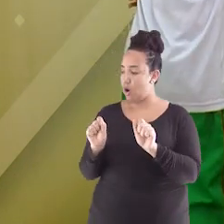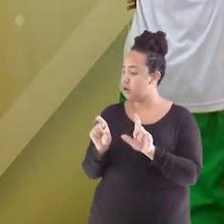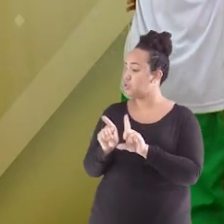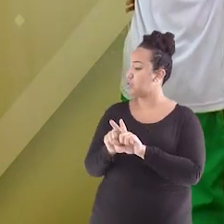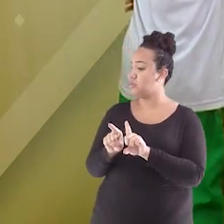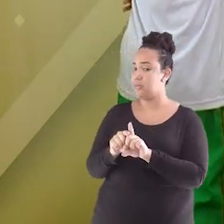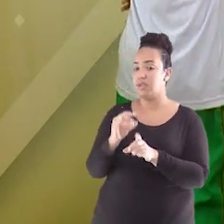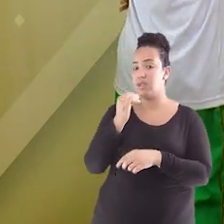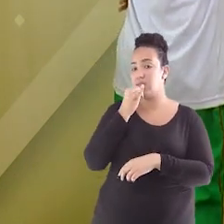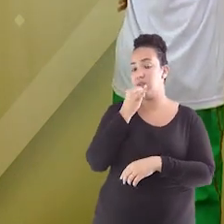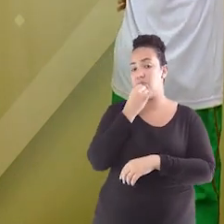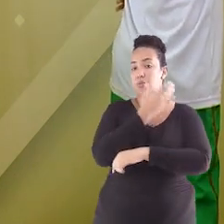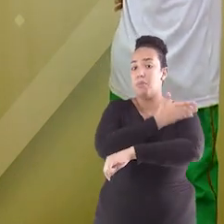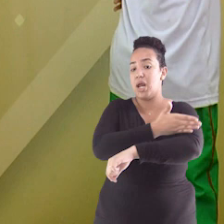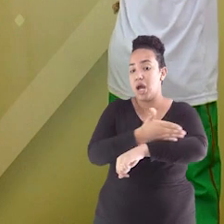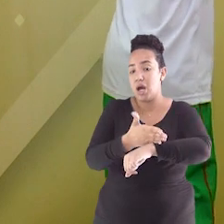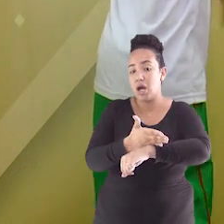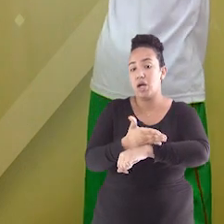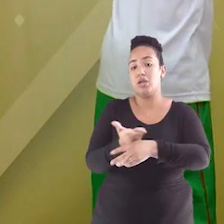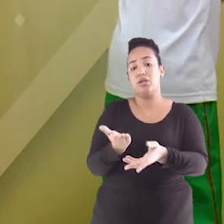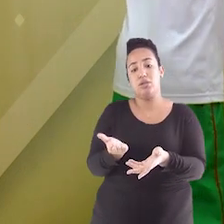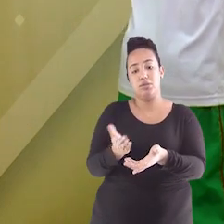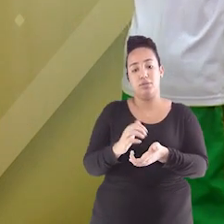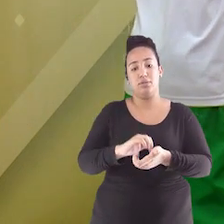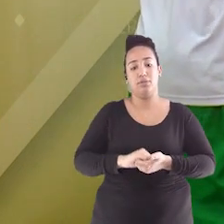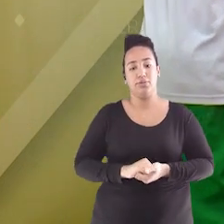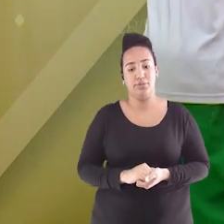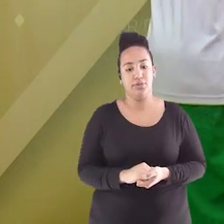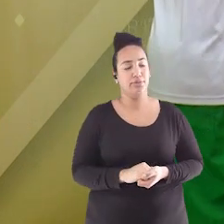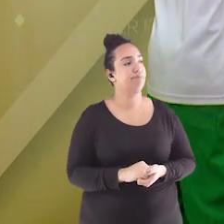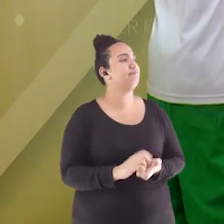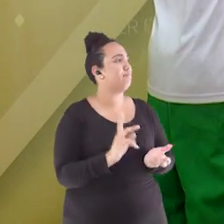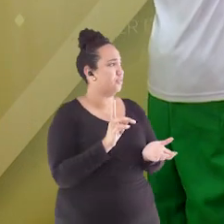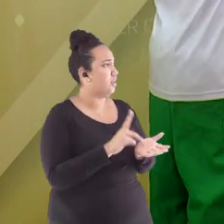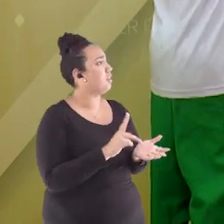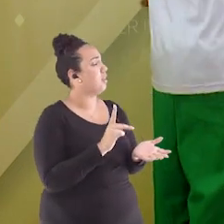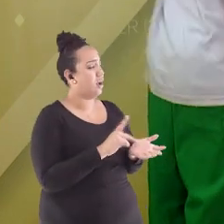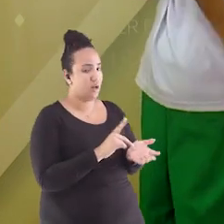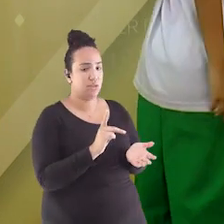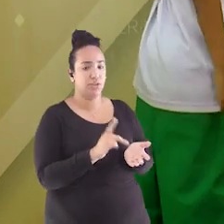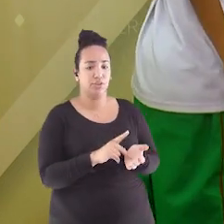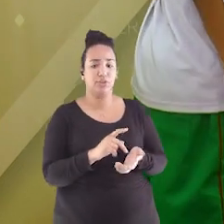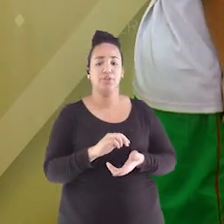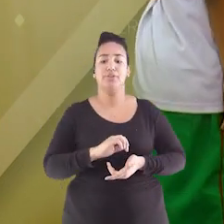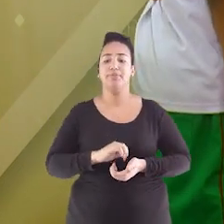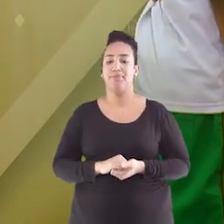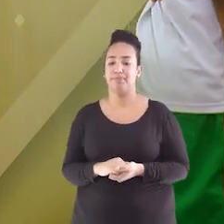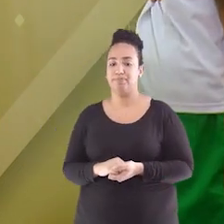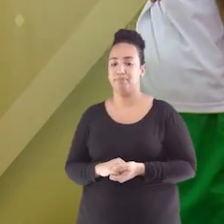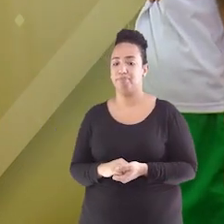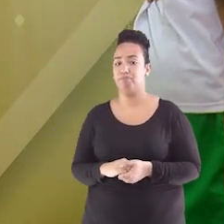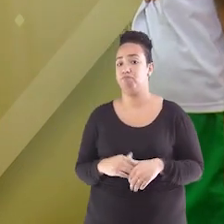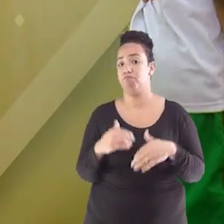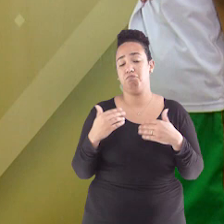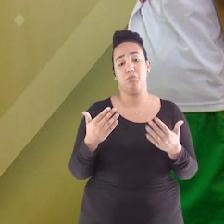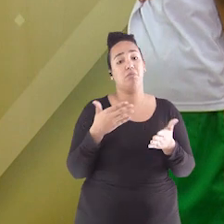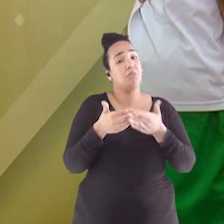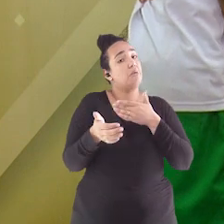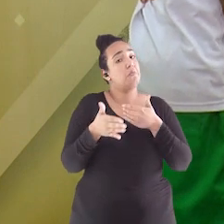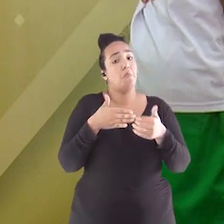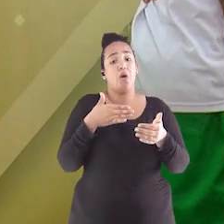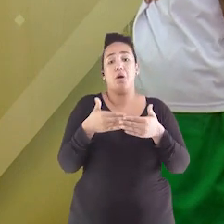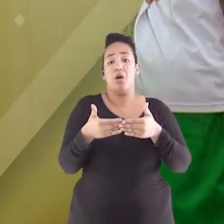Poderia ser, por exemplo, que ela é branca. Não? Isso aí. Bom, não importa.